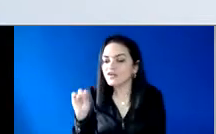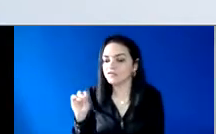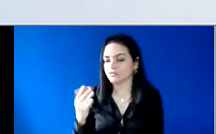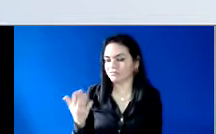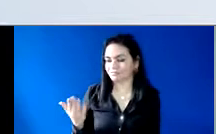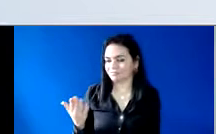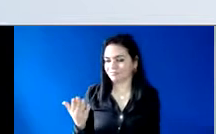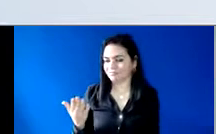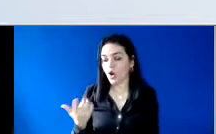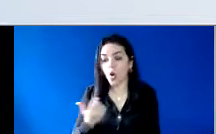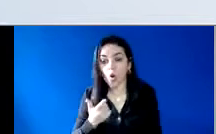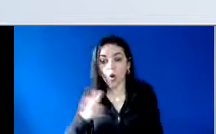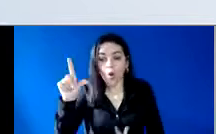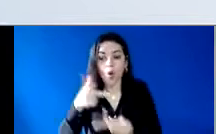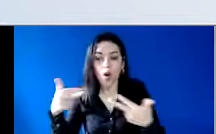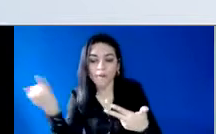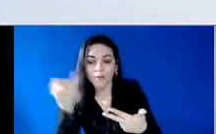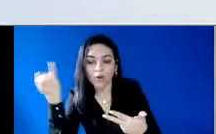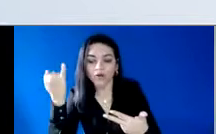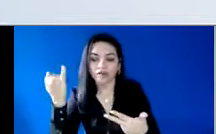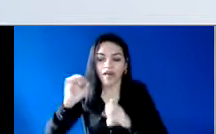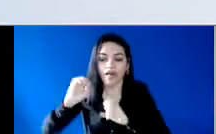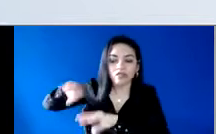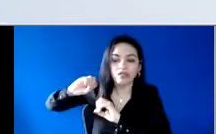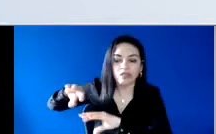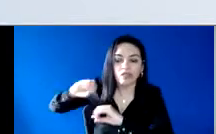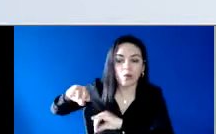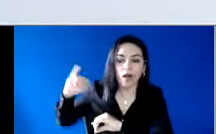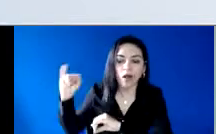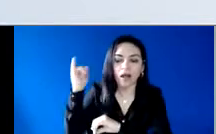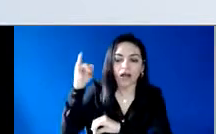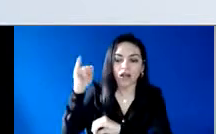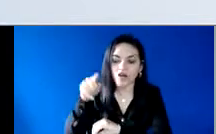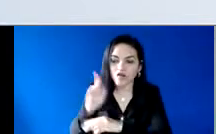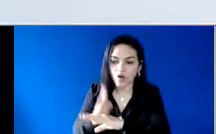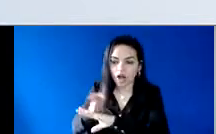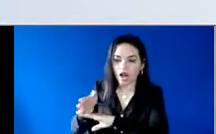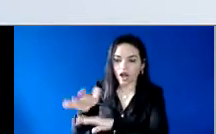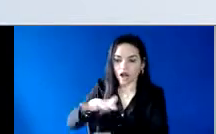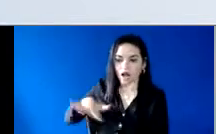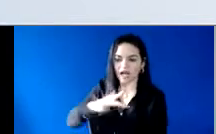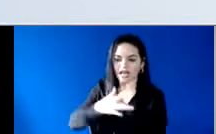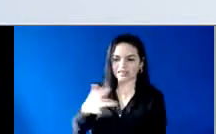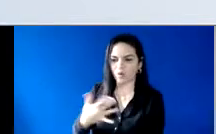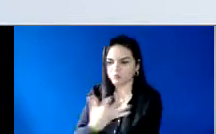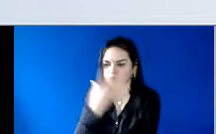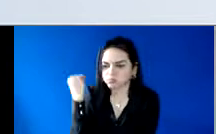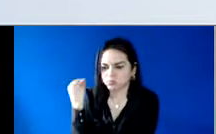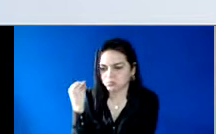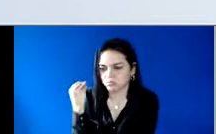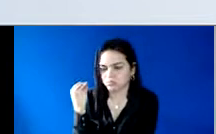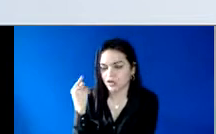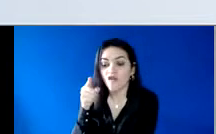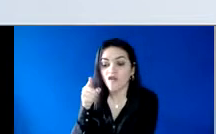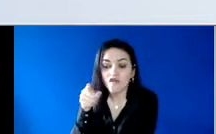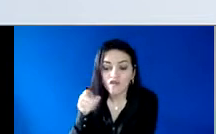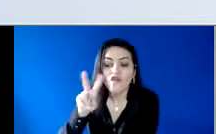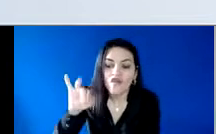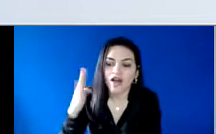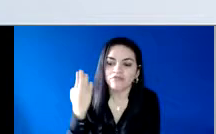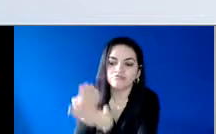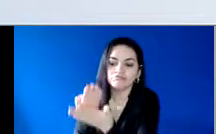é a educação permanente sobre fluxos assistenciais. Entrou na área da saúde, esqueça. Você vai ter que estudar